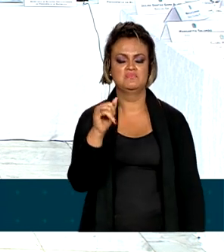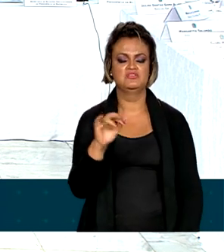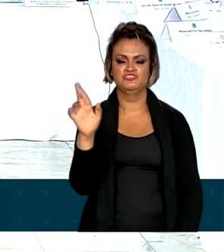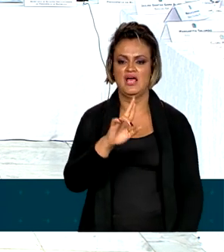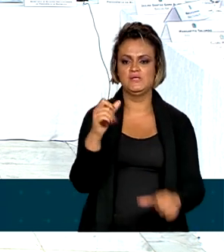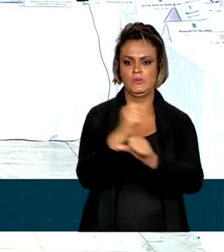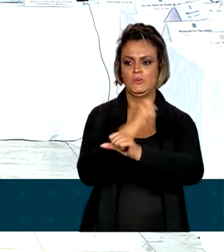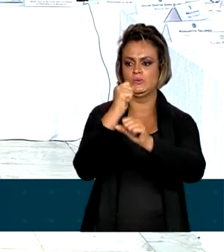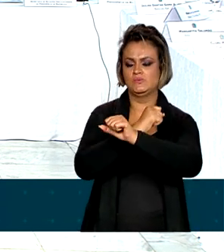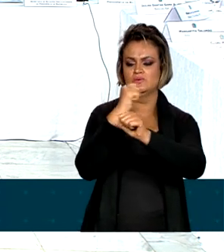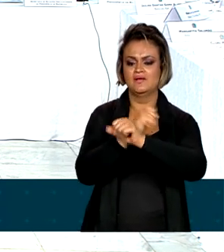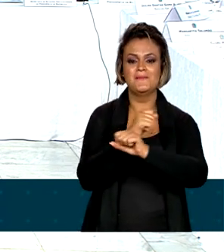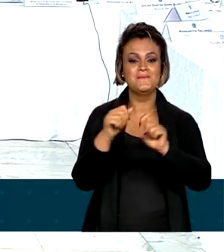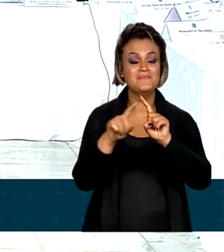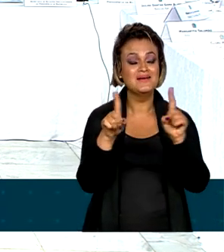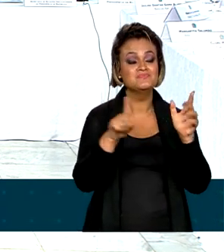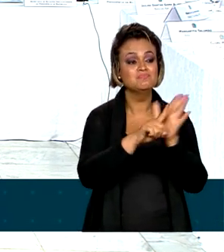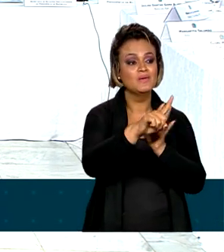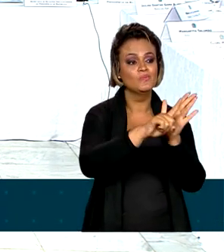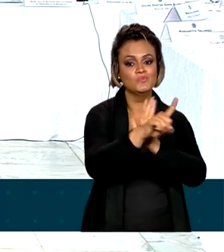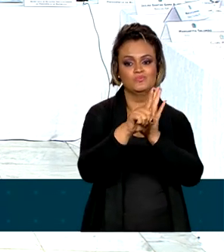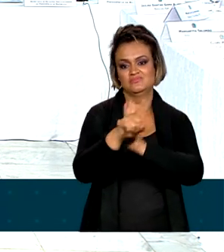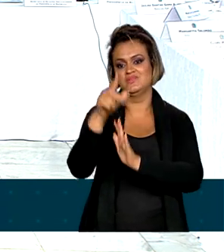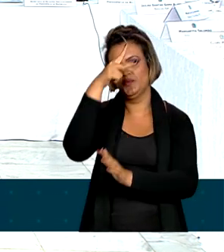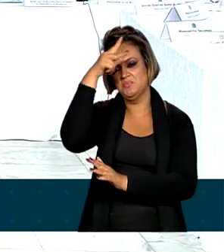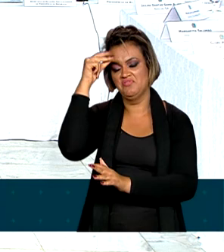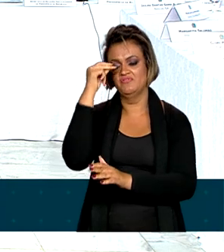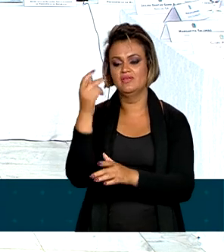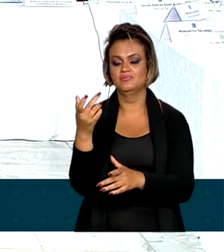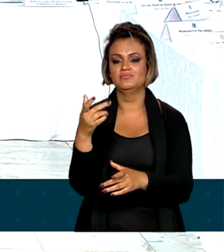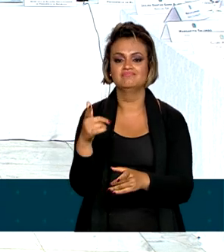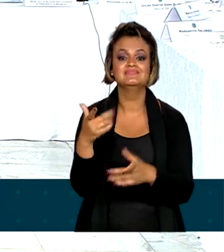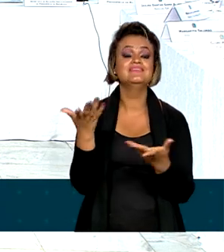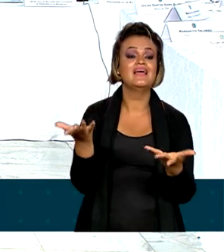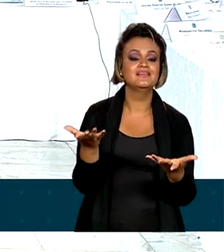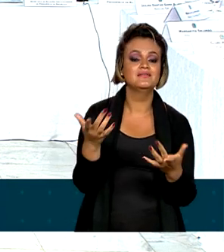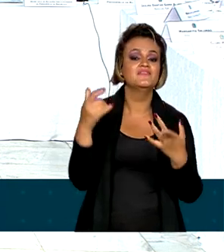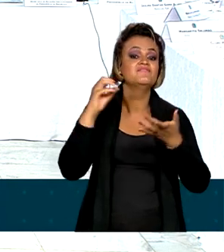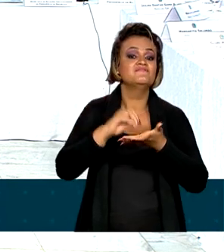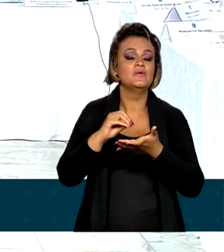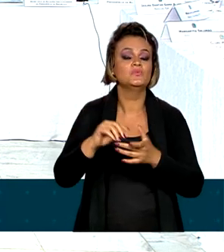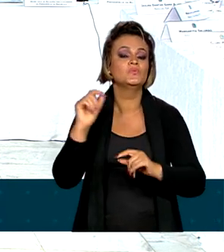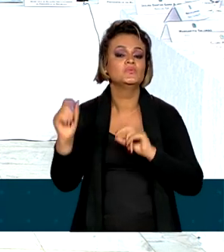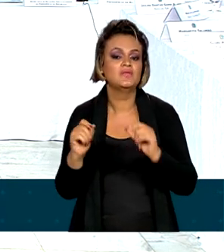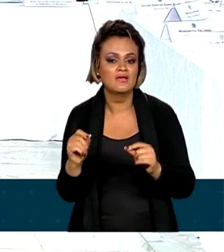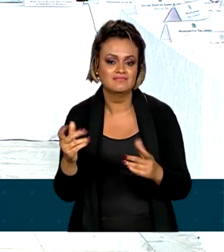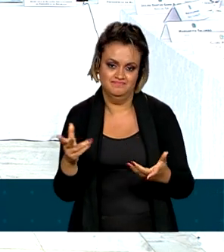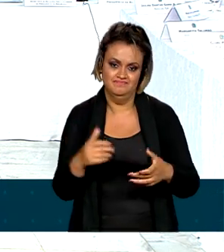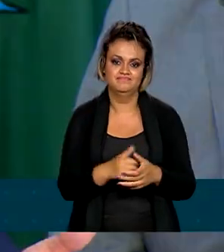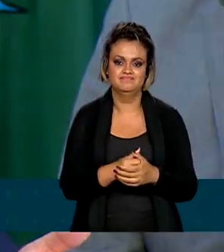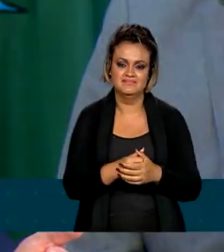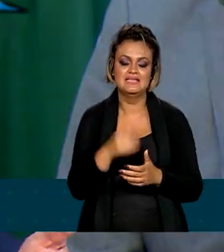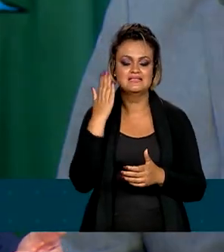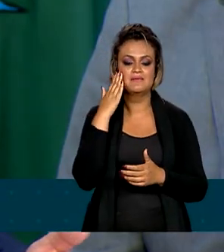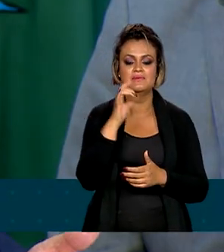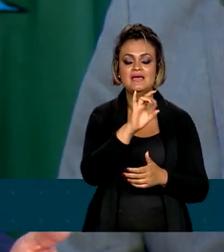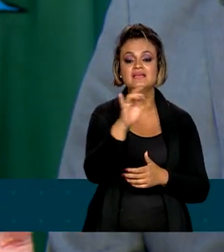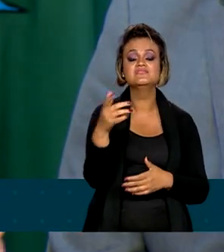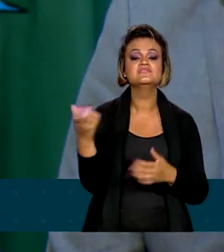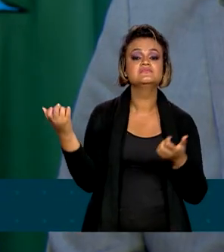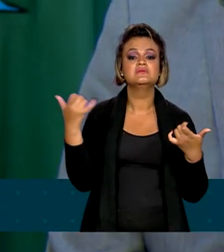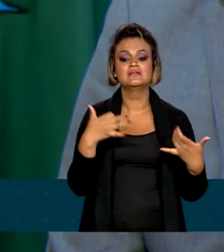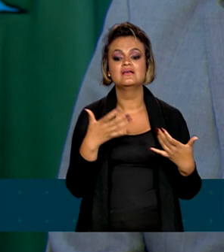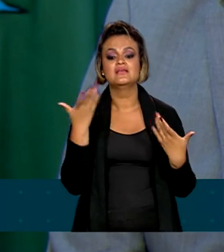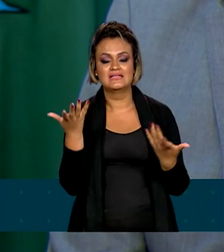fazer uma obra sem levar em conta a necessidade de ouvir os prefeitos e as prefeitas para eles